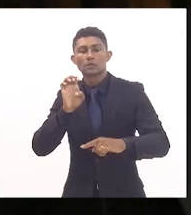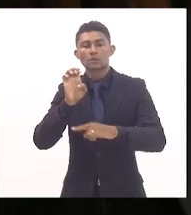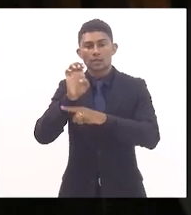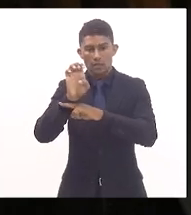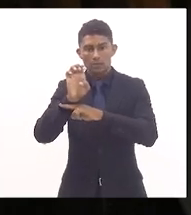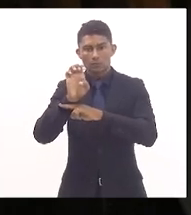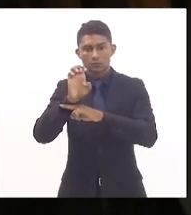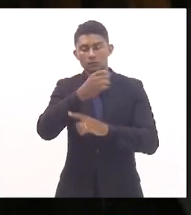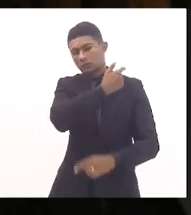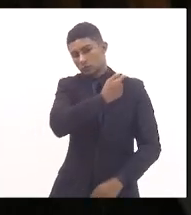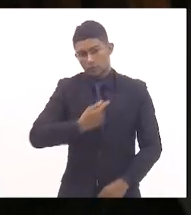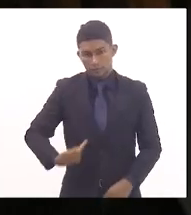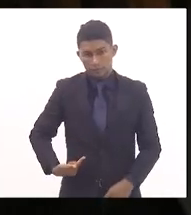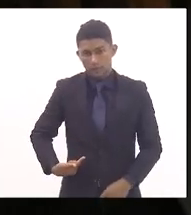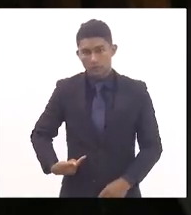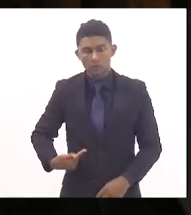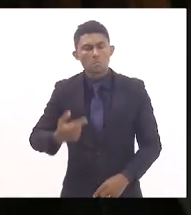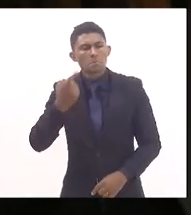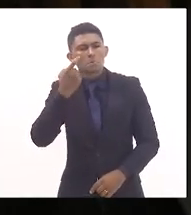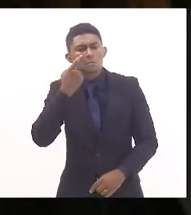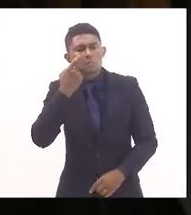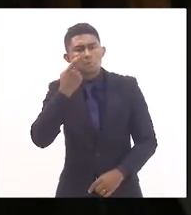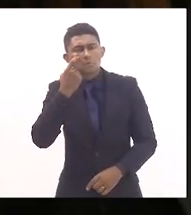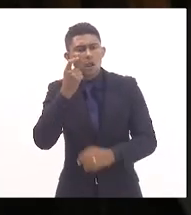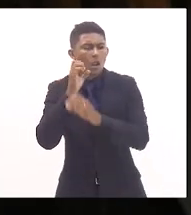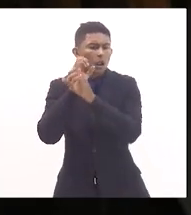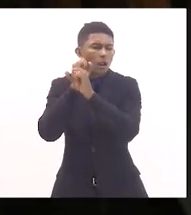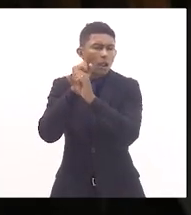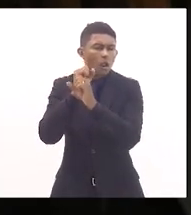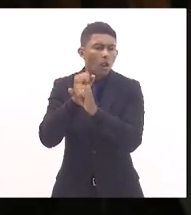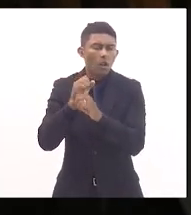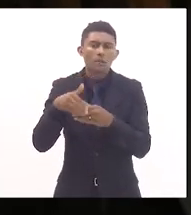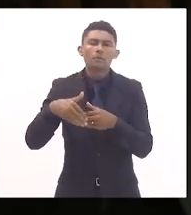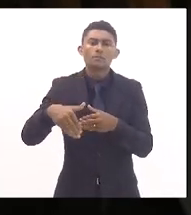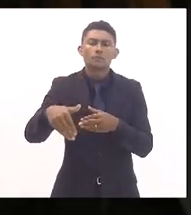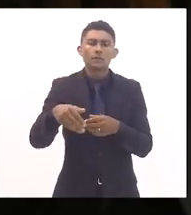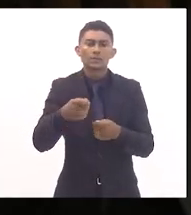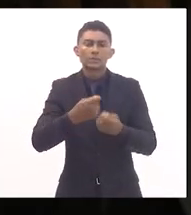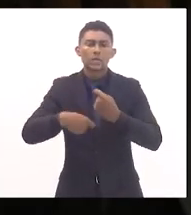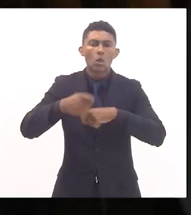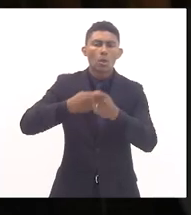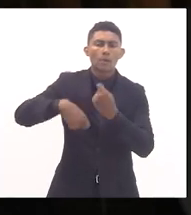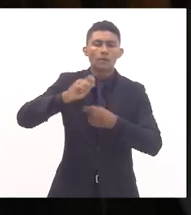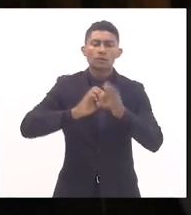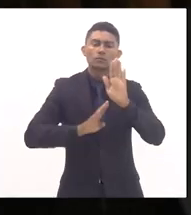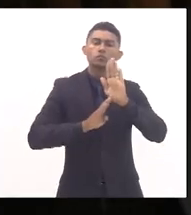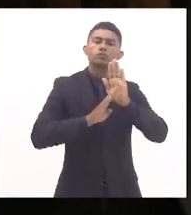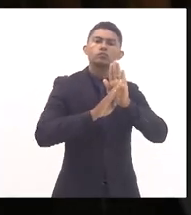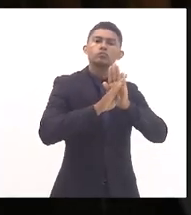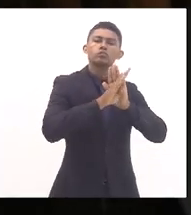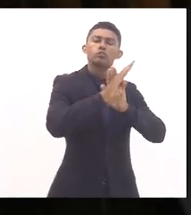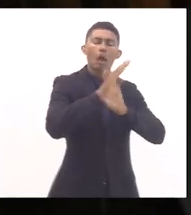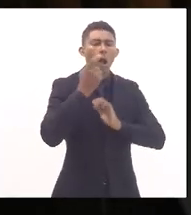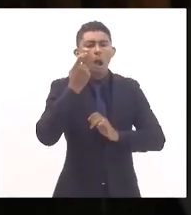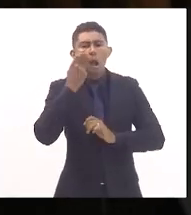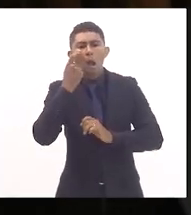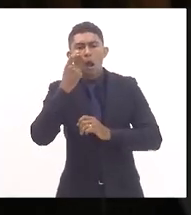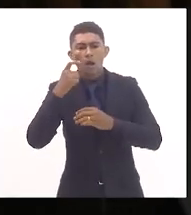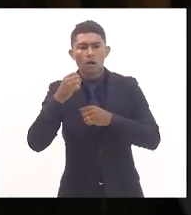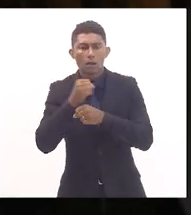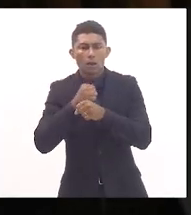fez as projeções de desenvolvimento econômico de crescimento da receita para os próximos